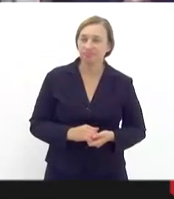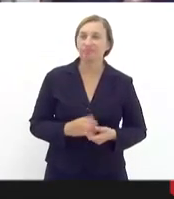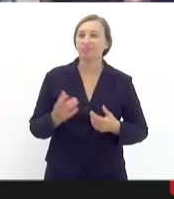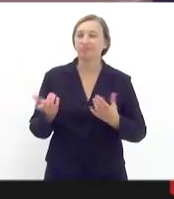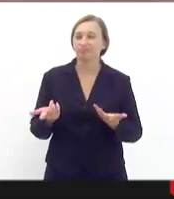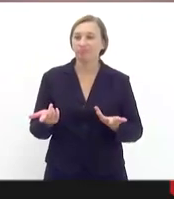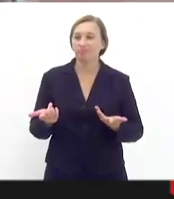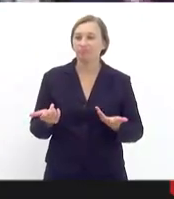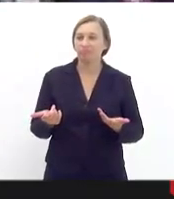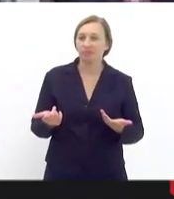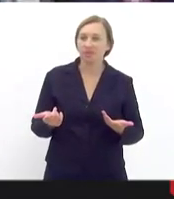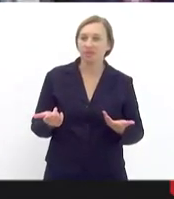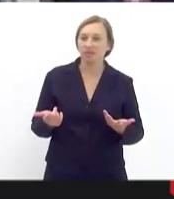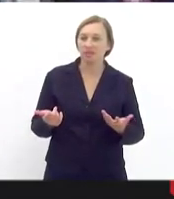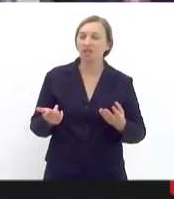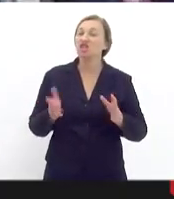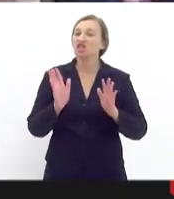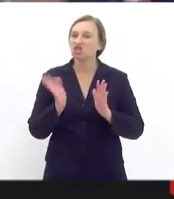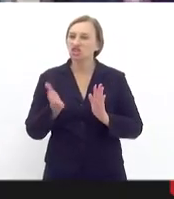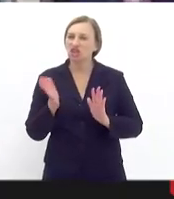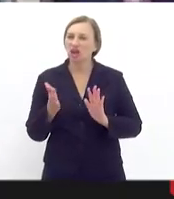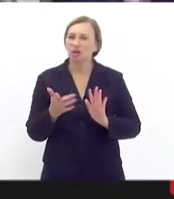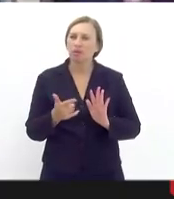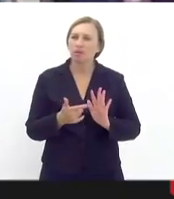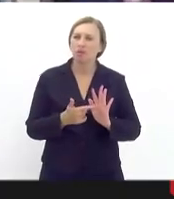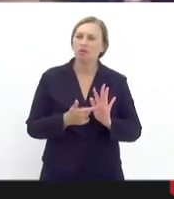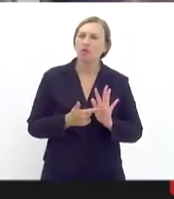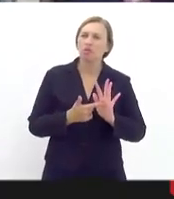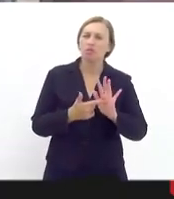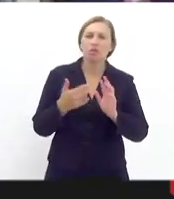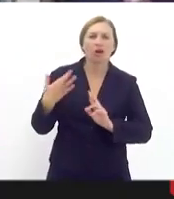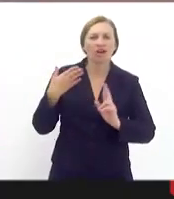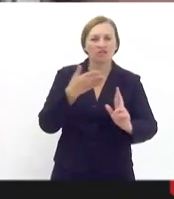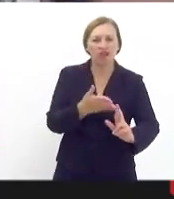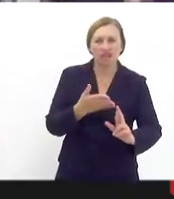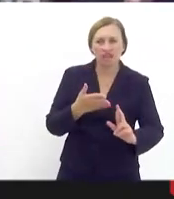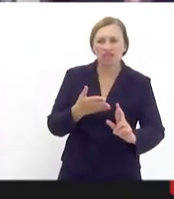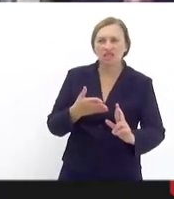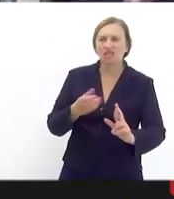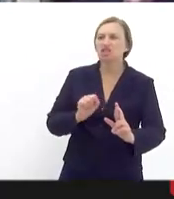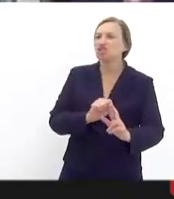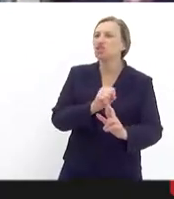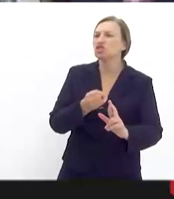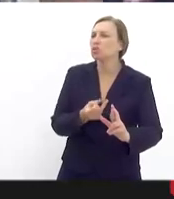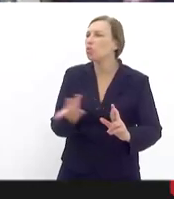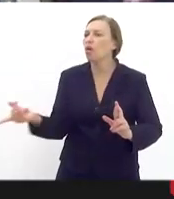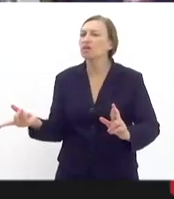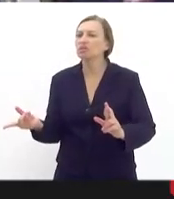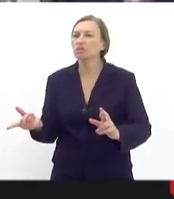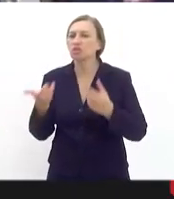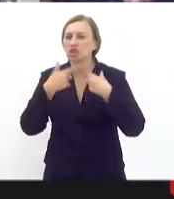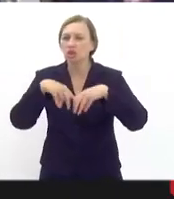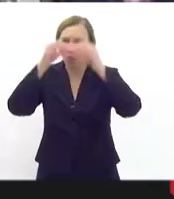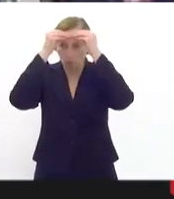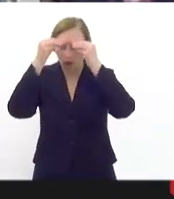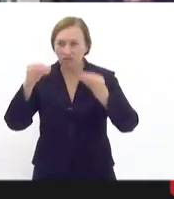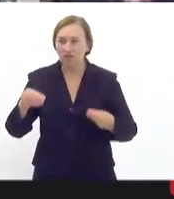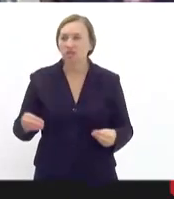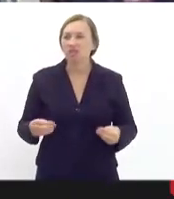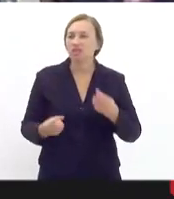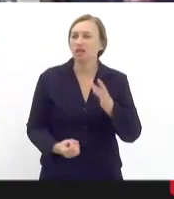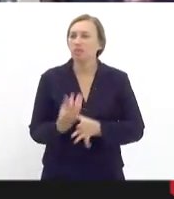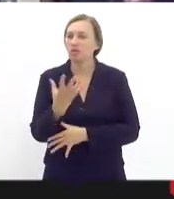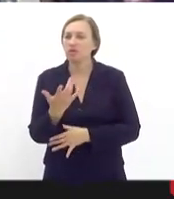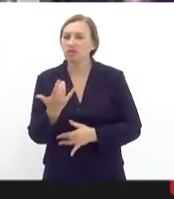associado, né? Aquilo ali já te dá uma referência do quanto de linguagens, né, estão envolvidas na produção